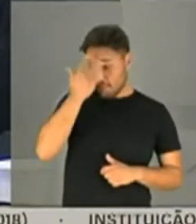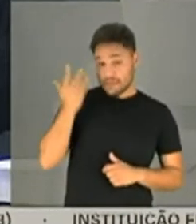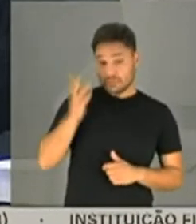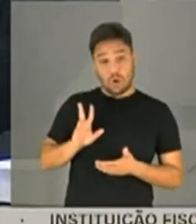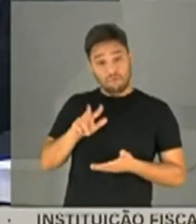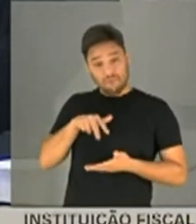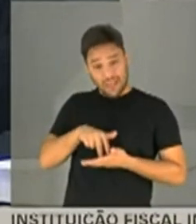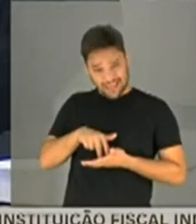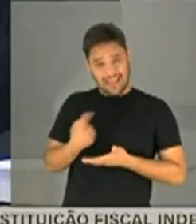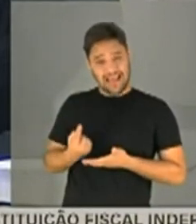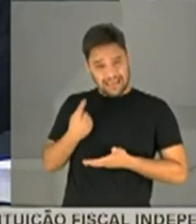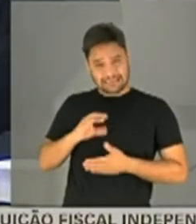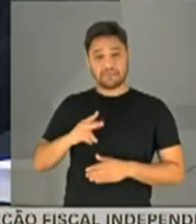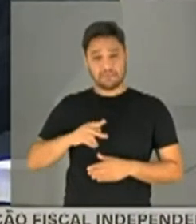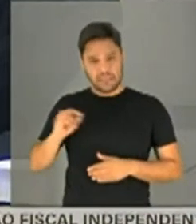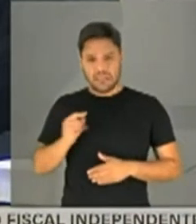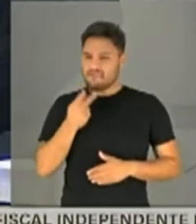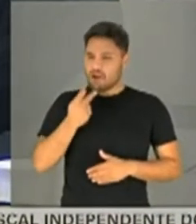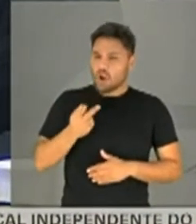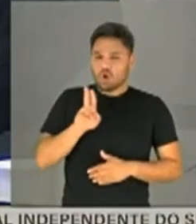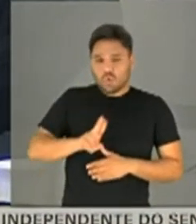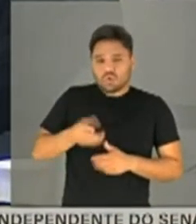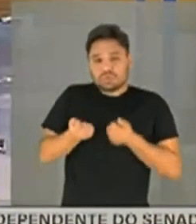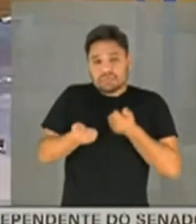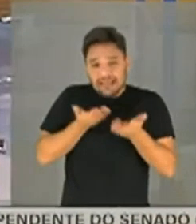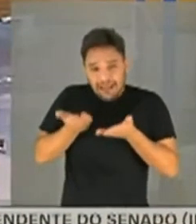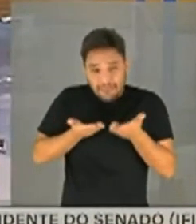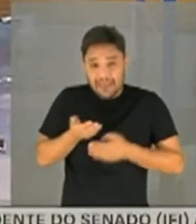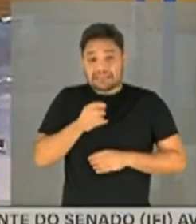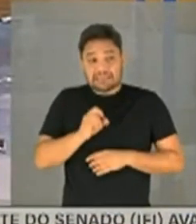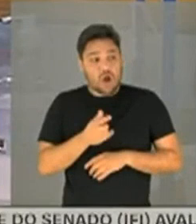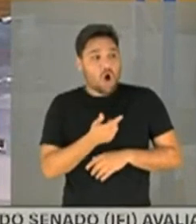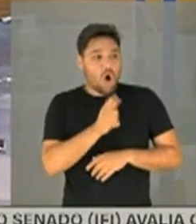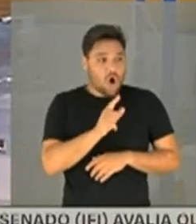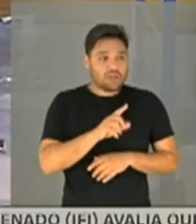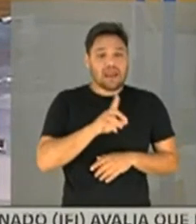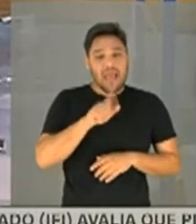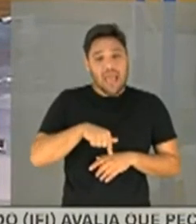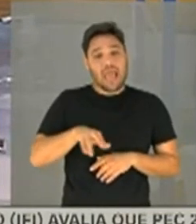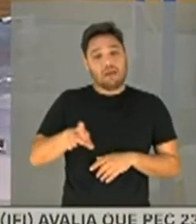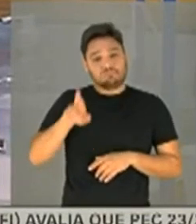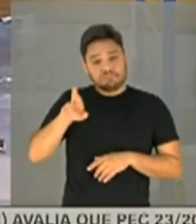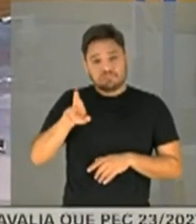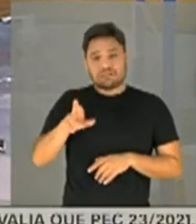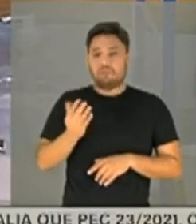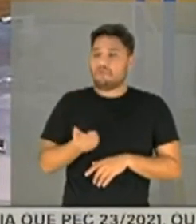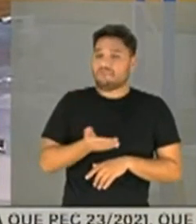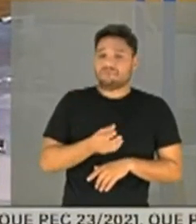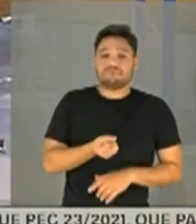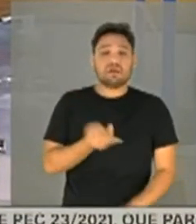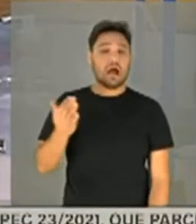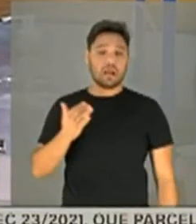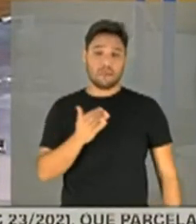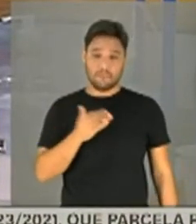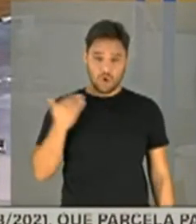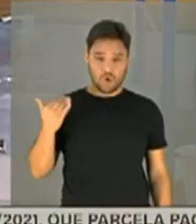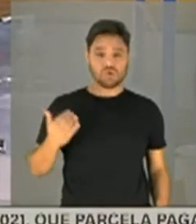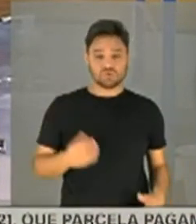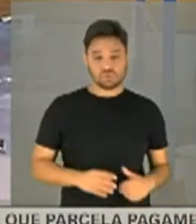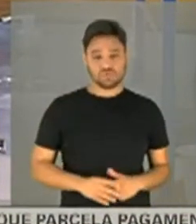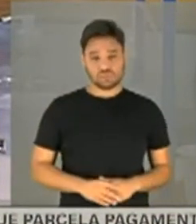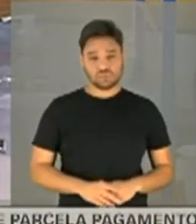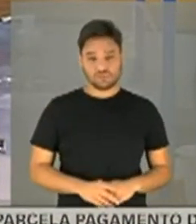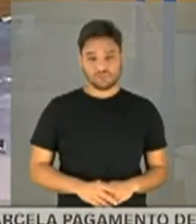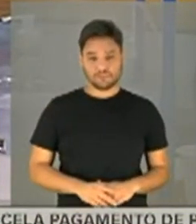que o uso do tratamento, sem outras medidas, seria o responsável por milhares de mortes.